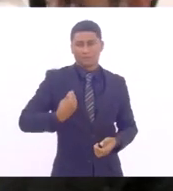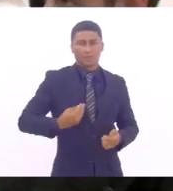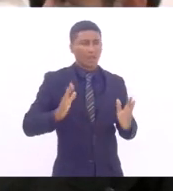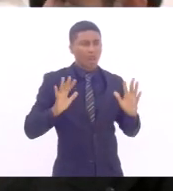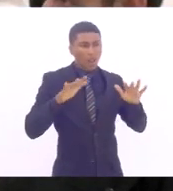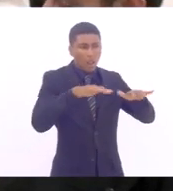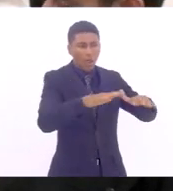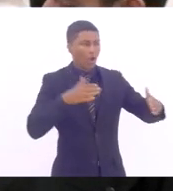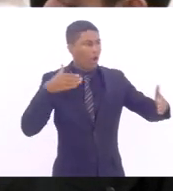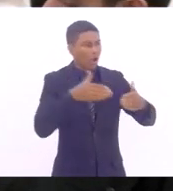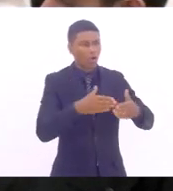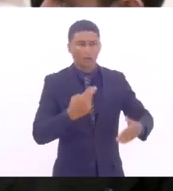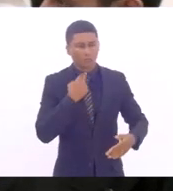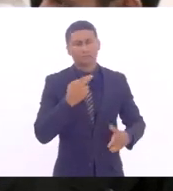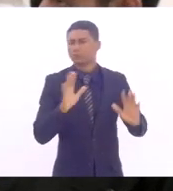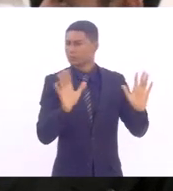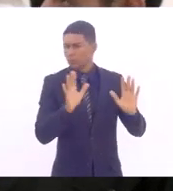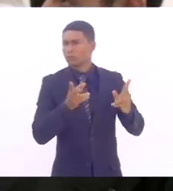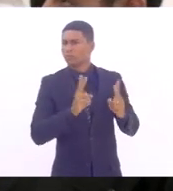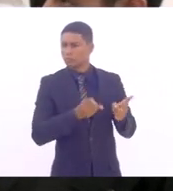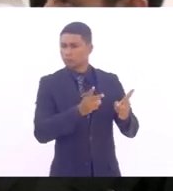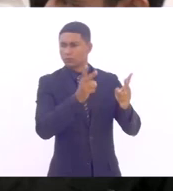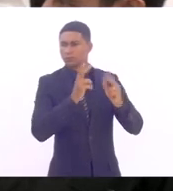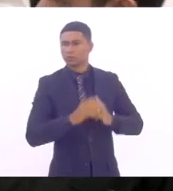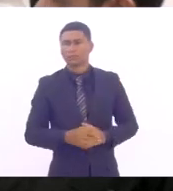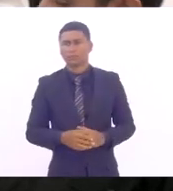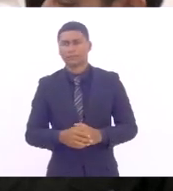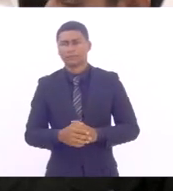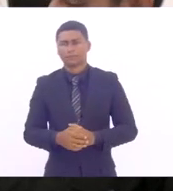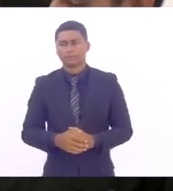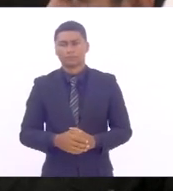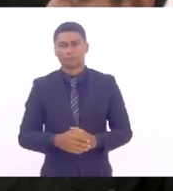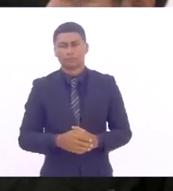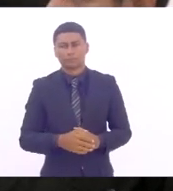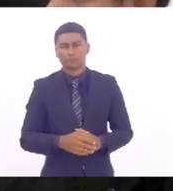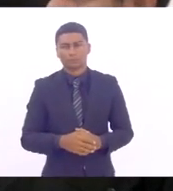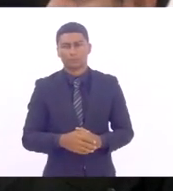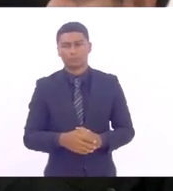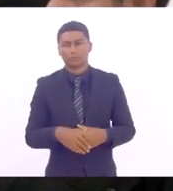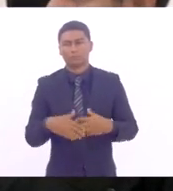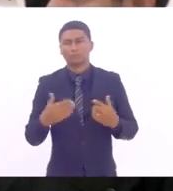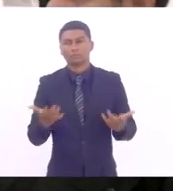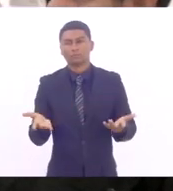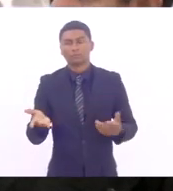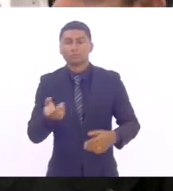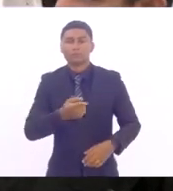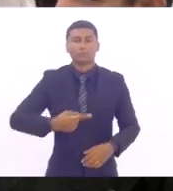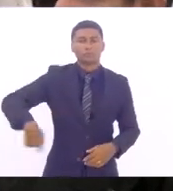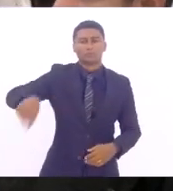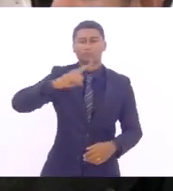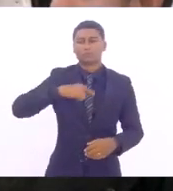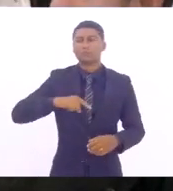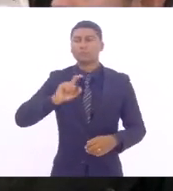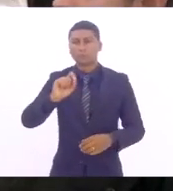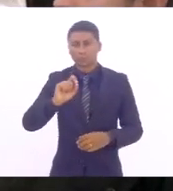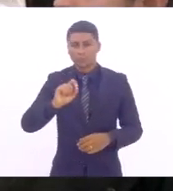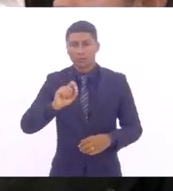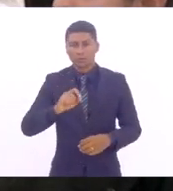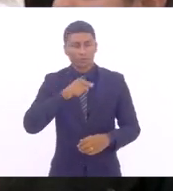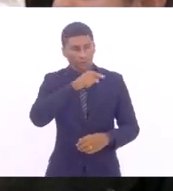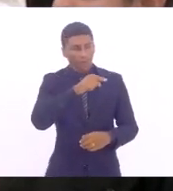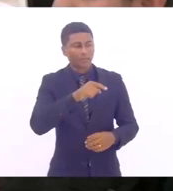Tá? Então vamos lá, pode passar, por favor. E aqui nós apontamos os afastamentos e o que